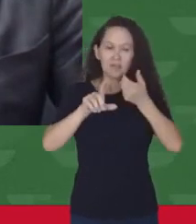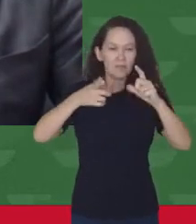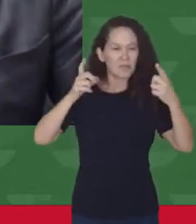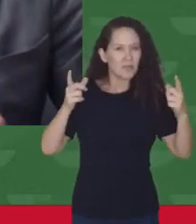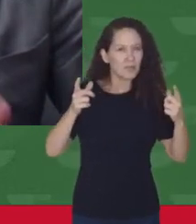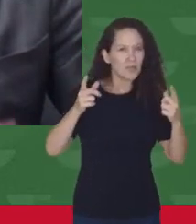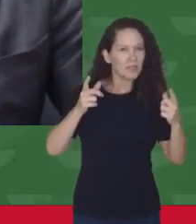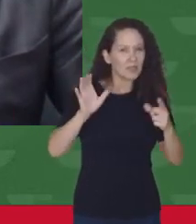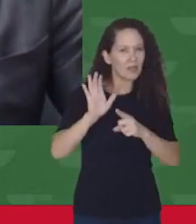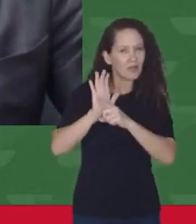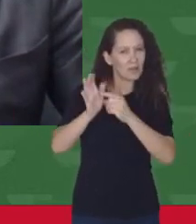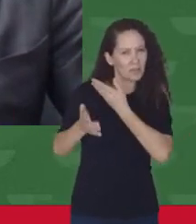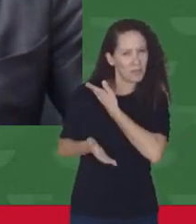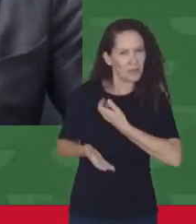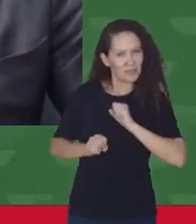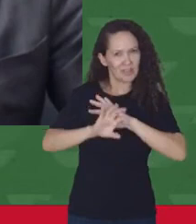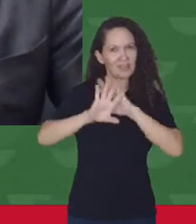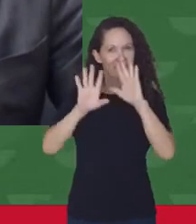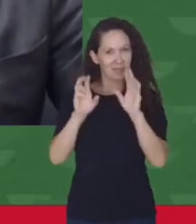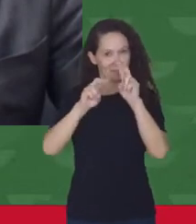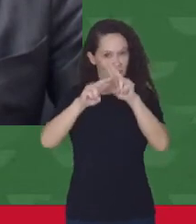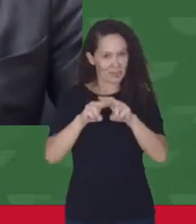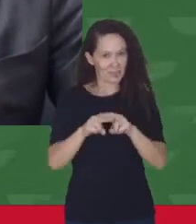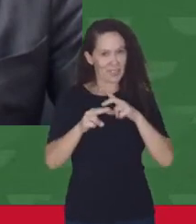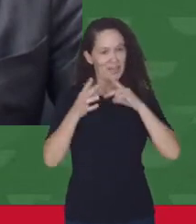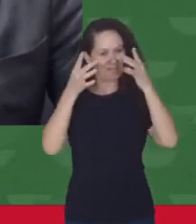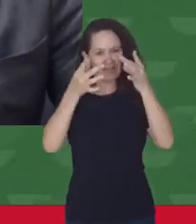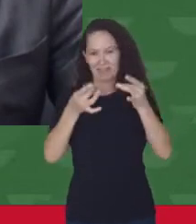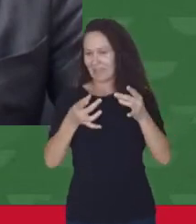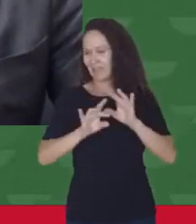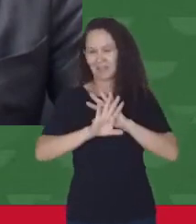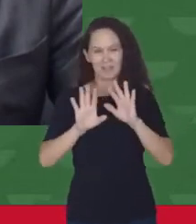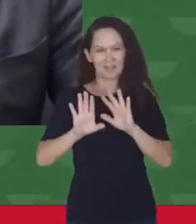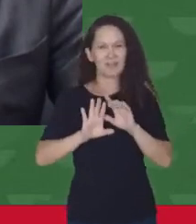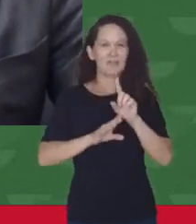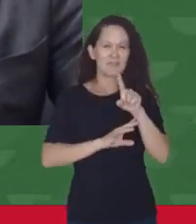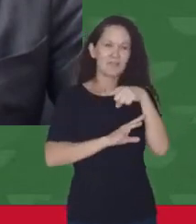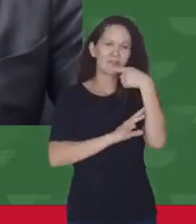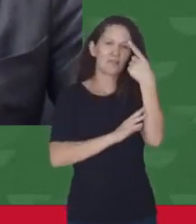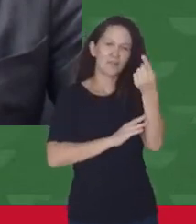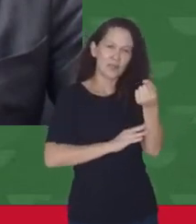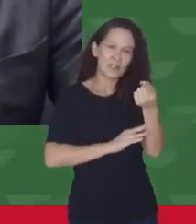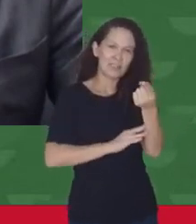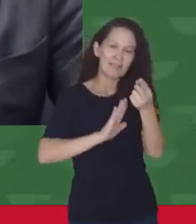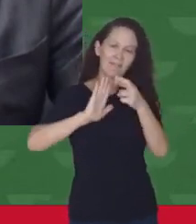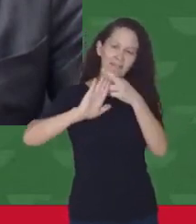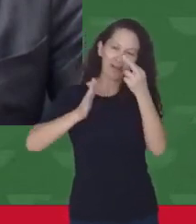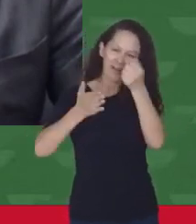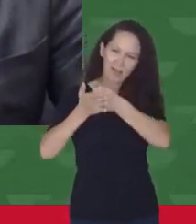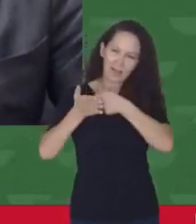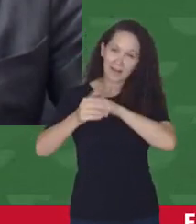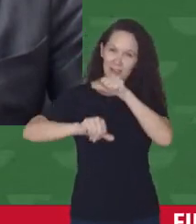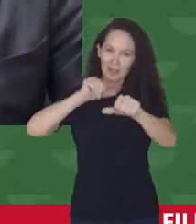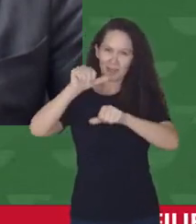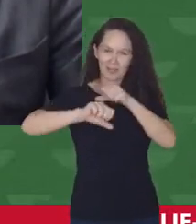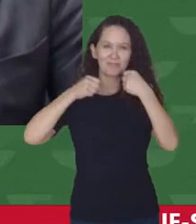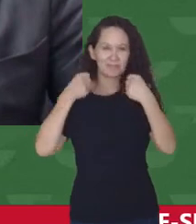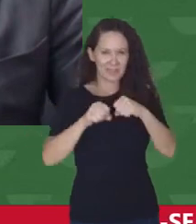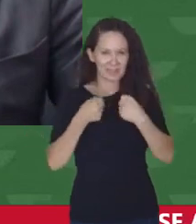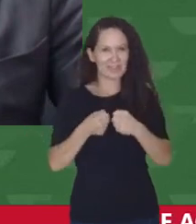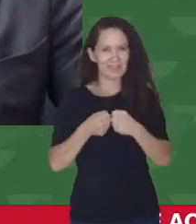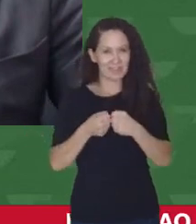aumentar o investimento público. Obviamente que para isso, eu não vou entrar em detalhes aqui, mas você vai ter que mudar a regra fiscal, porque essa regra fiscal que está aí,